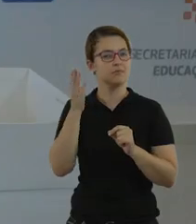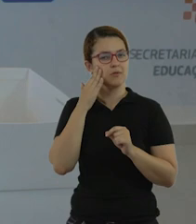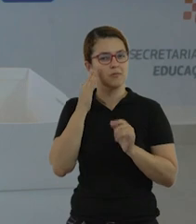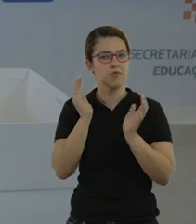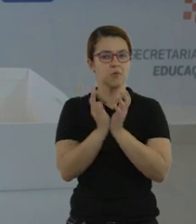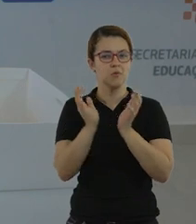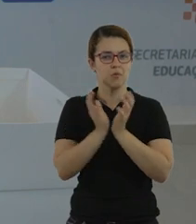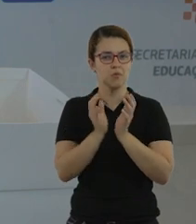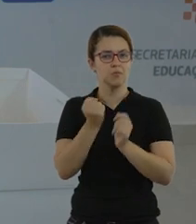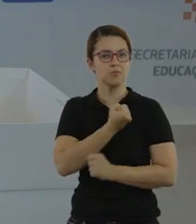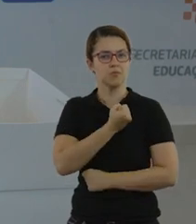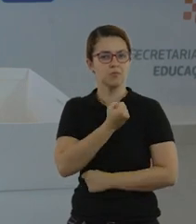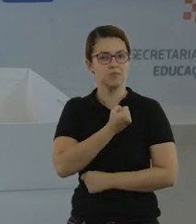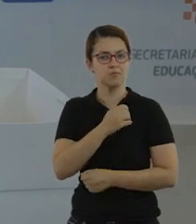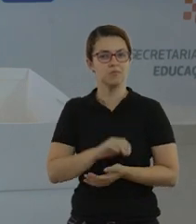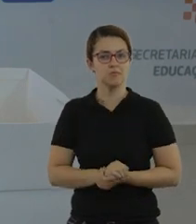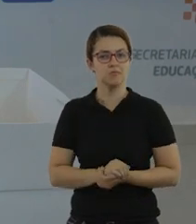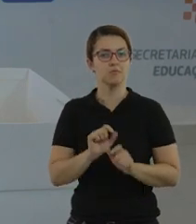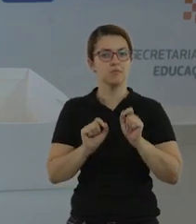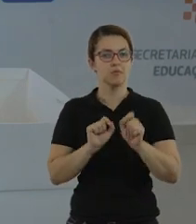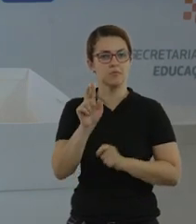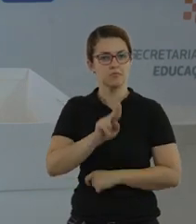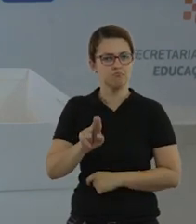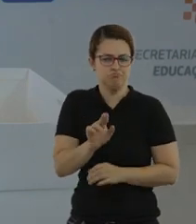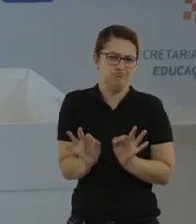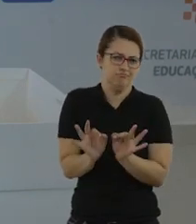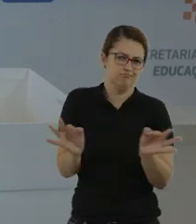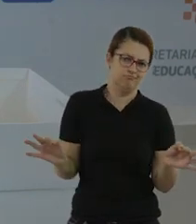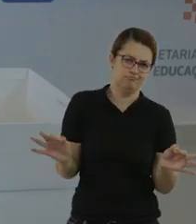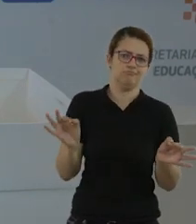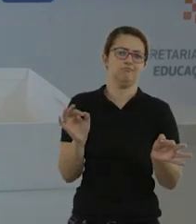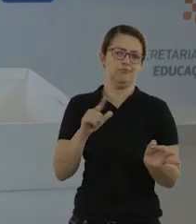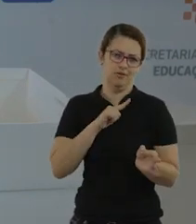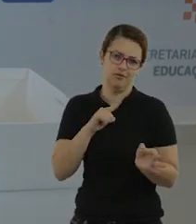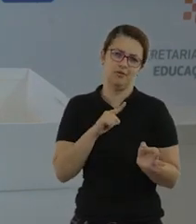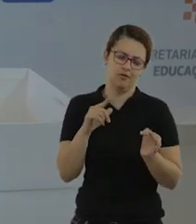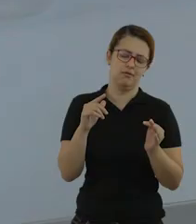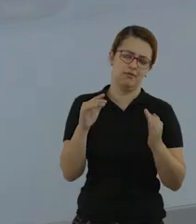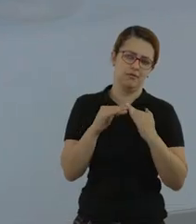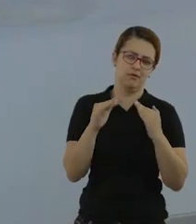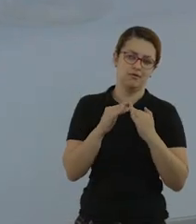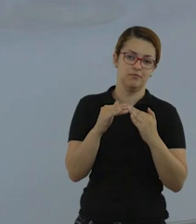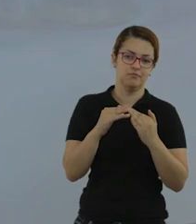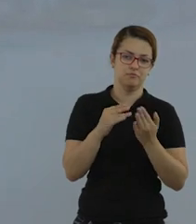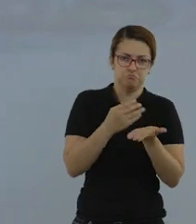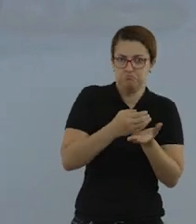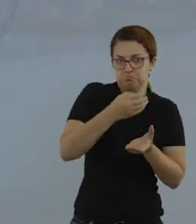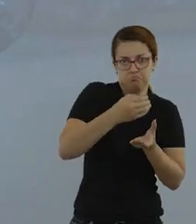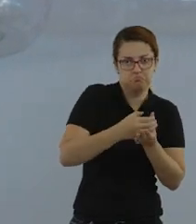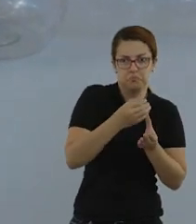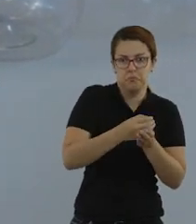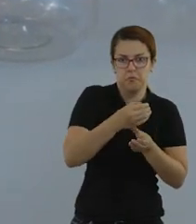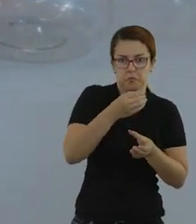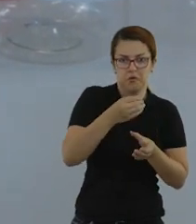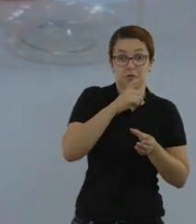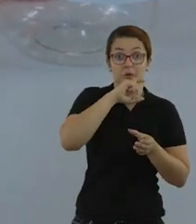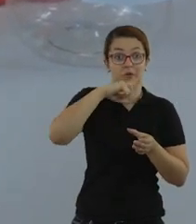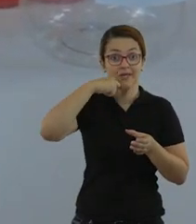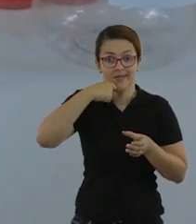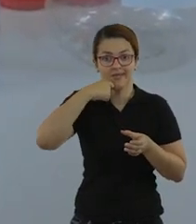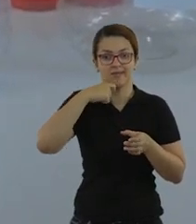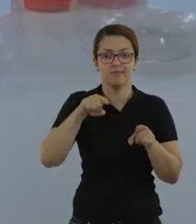de numeração decimal. E eu utilizei coisas simples que vocês têm em casa, né? Eu trouxe o potinho de maionese